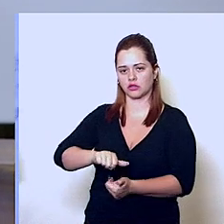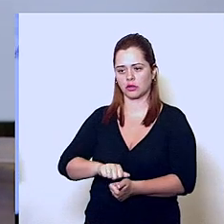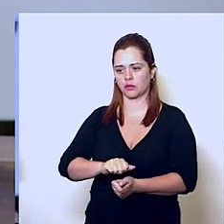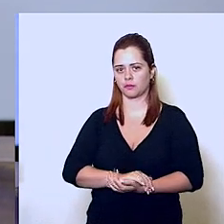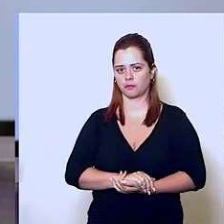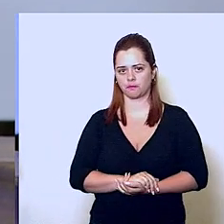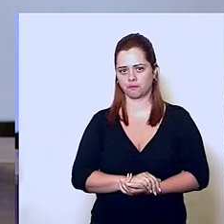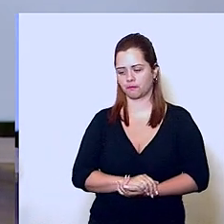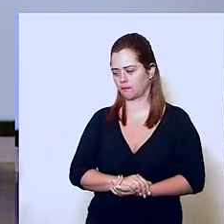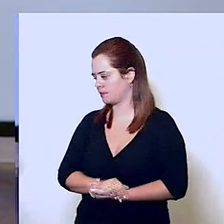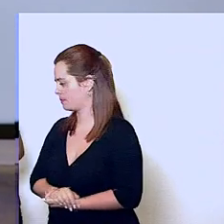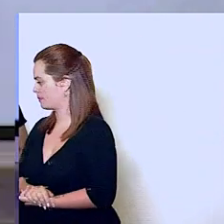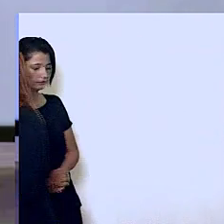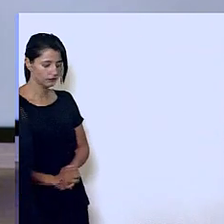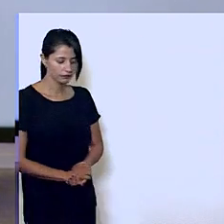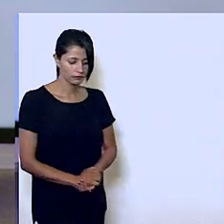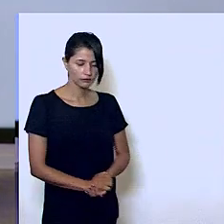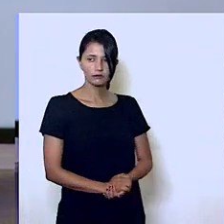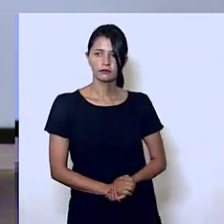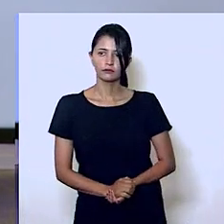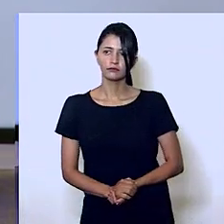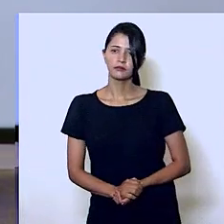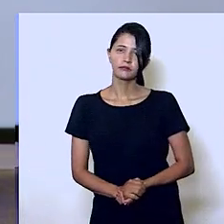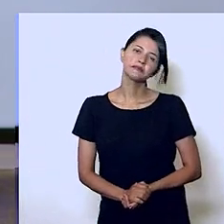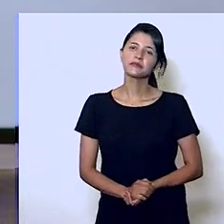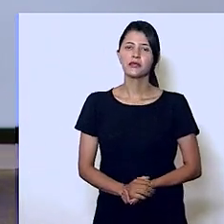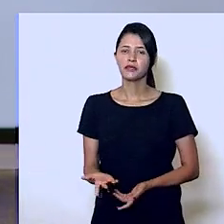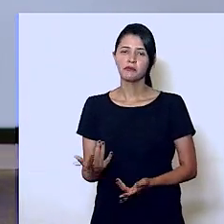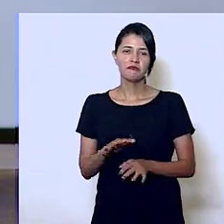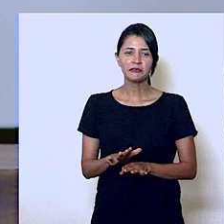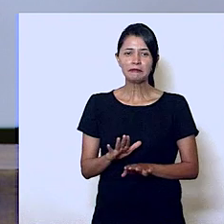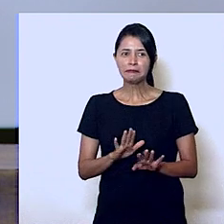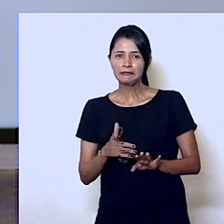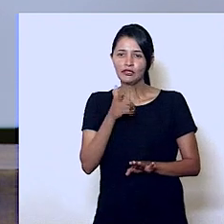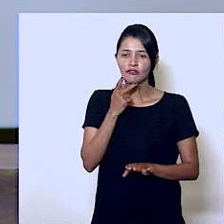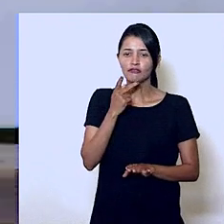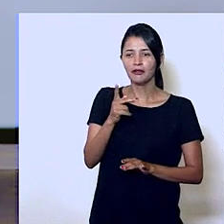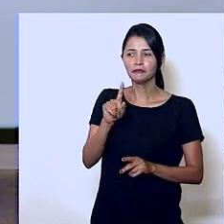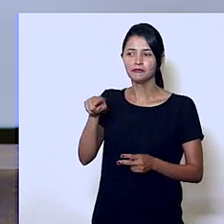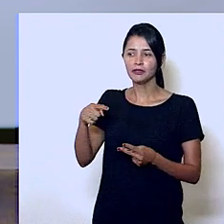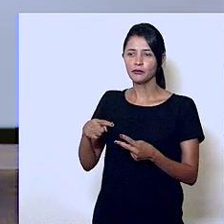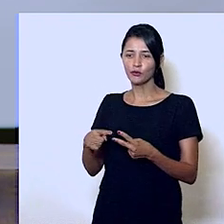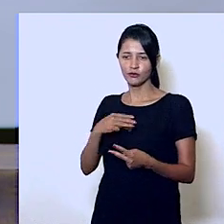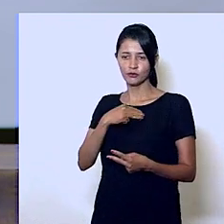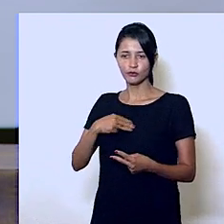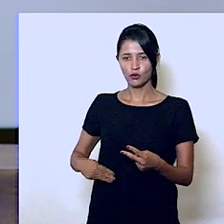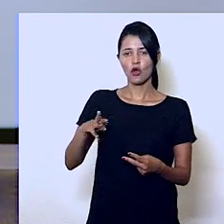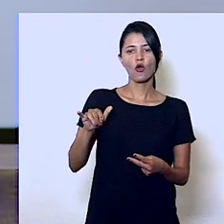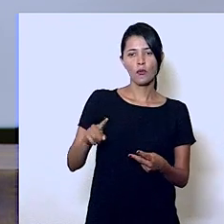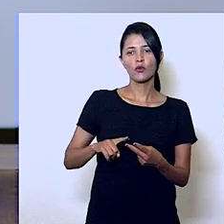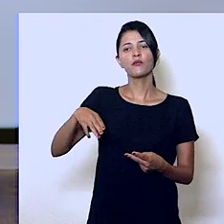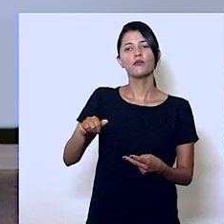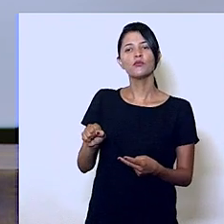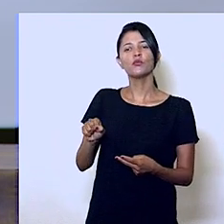É sempre uma temeridade falar depois do ministro João Roma e do ministro Zé Múcio, porque tamanho brilhantismo.